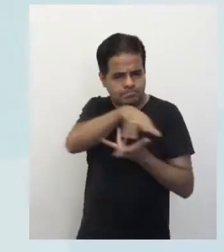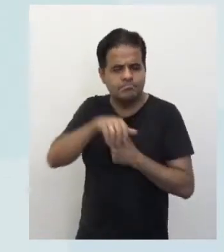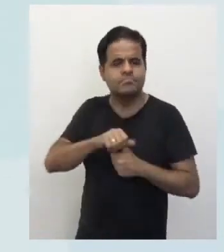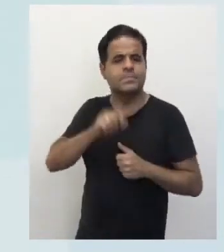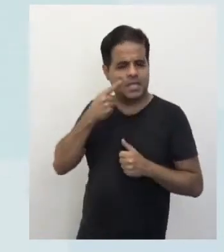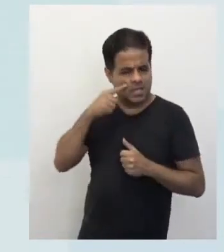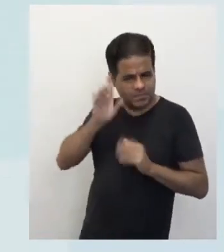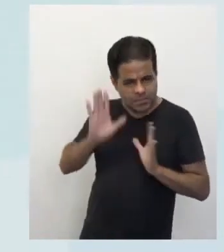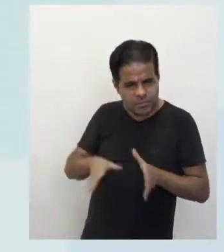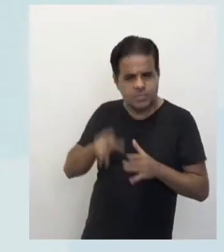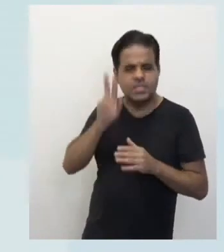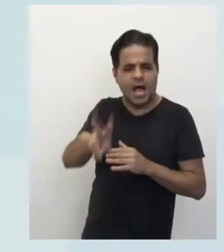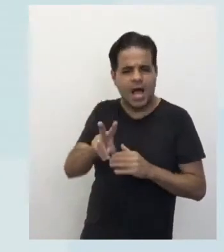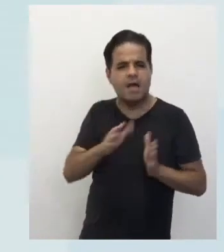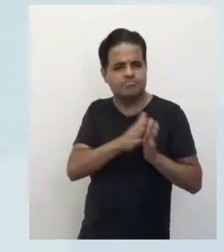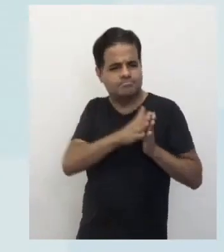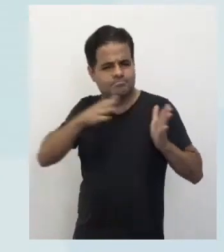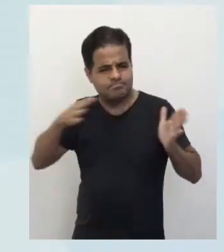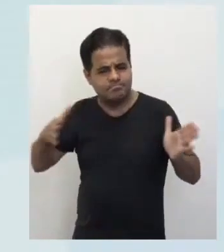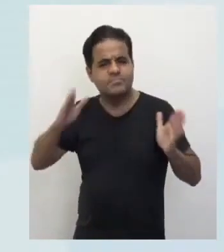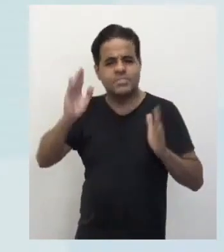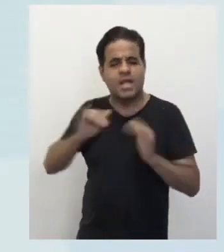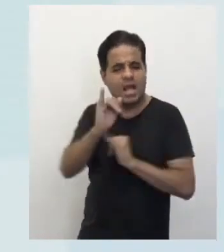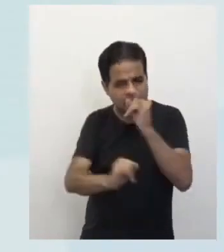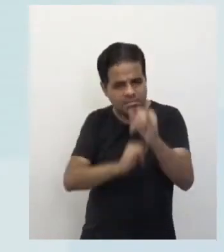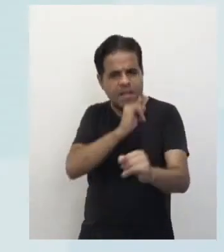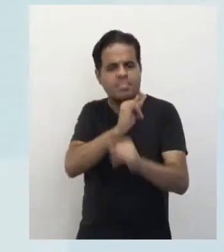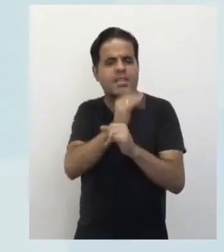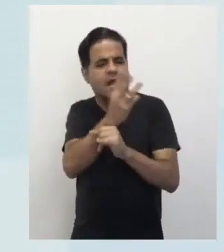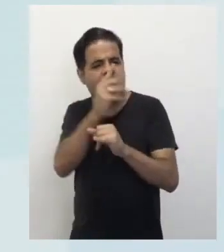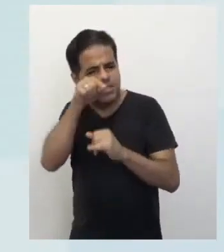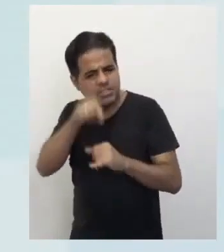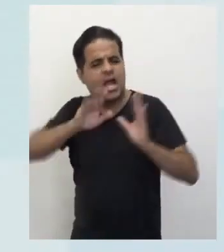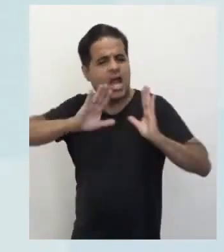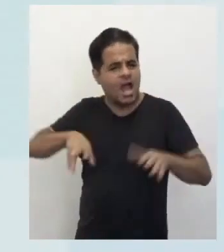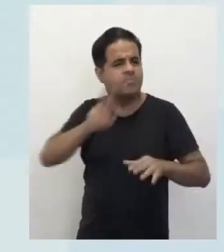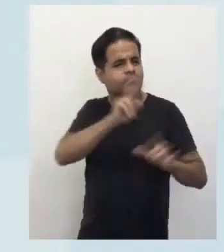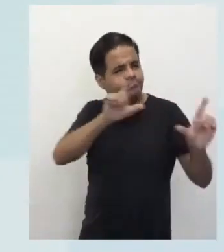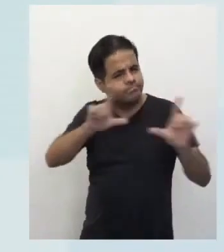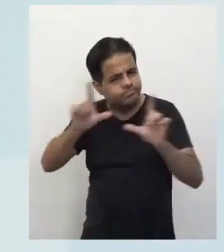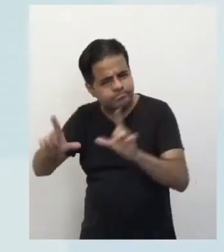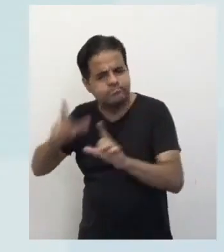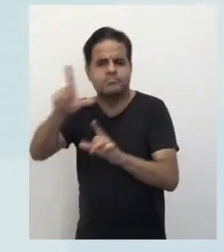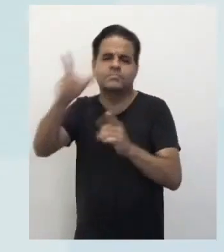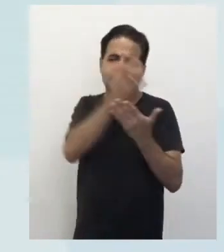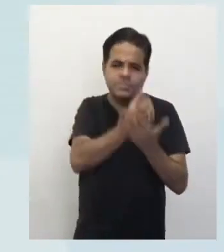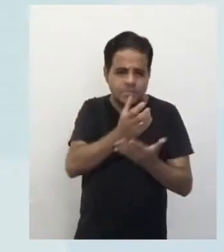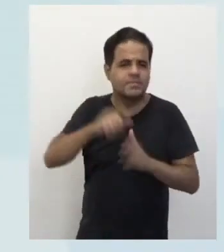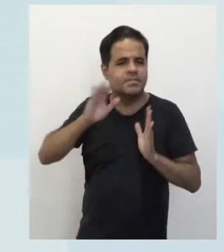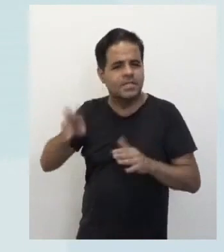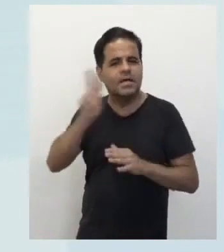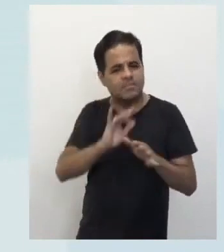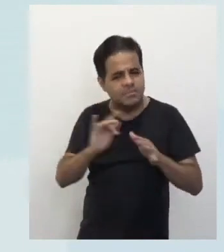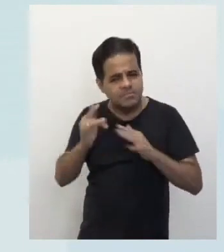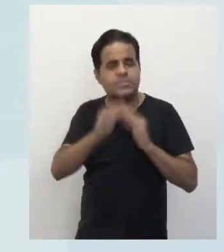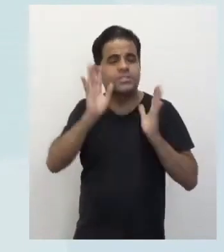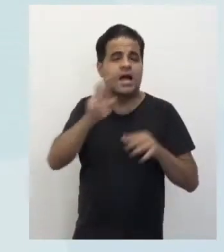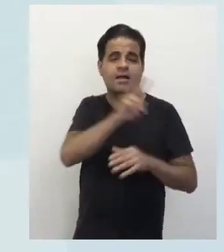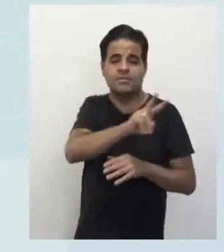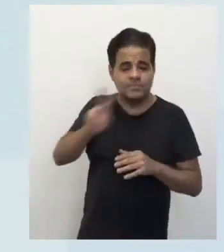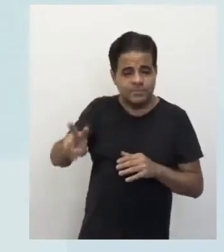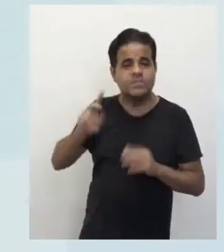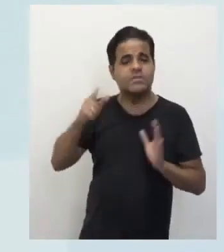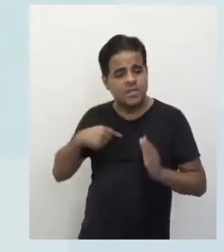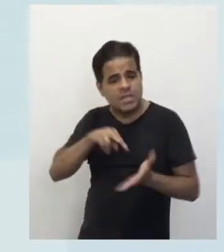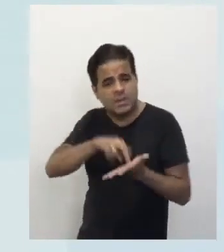já viram à exaustão na internet, em programas de TV, livros. Então, todo mundo sabe, quando falo das pirâmides do Egito, o que